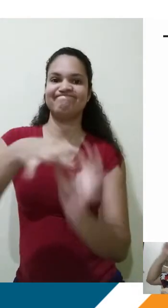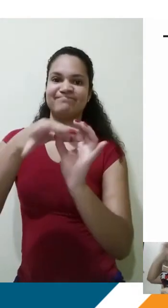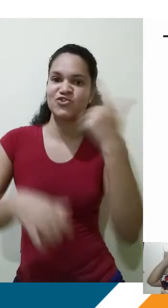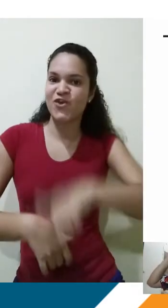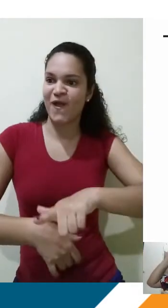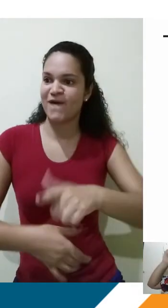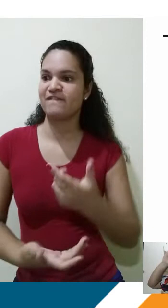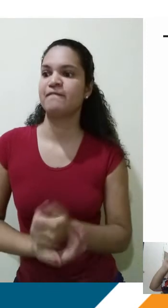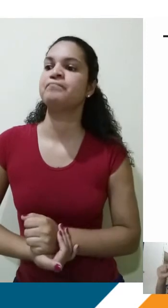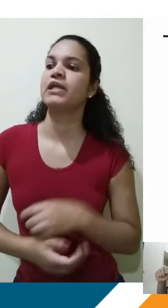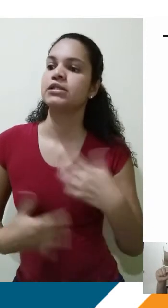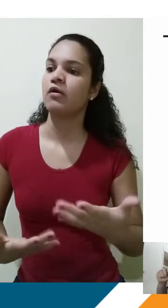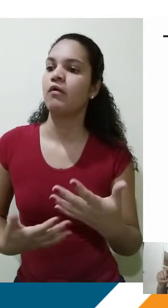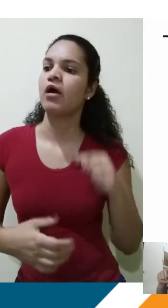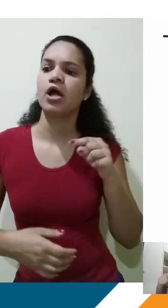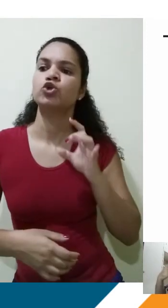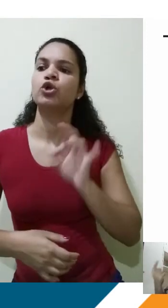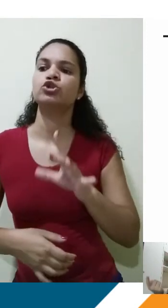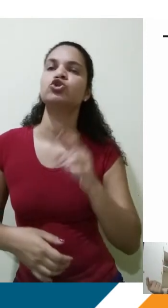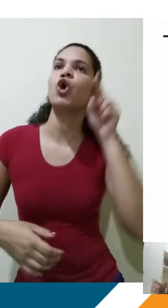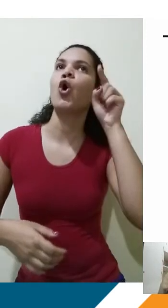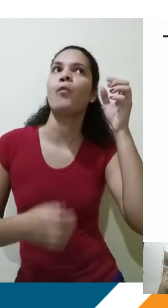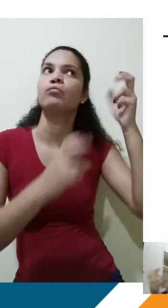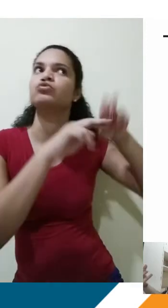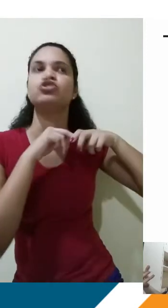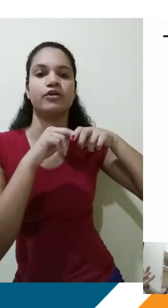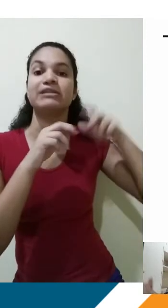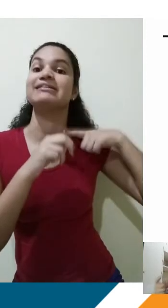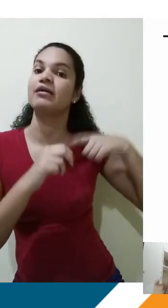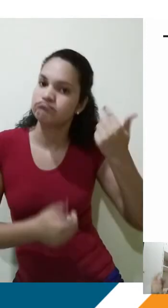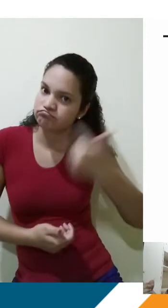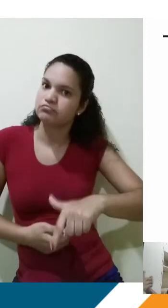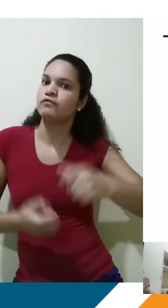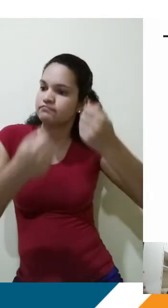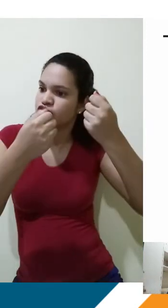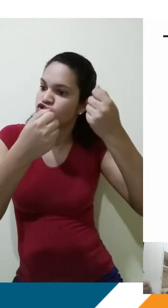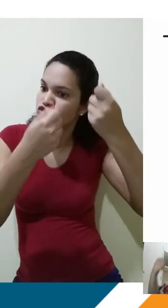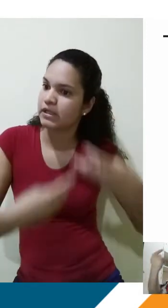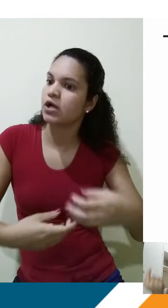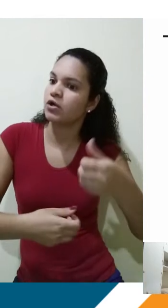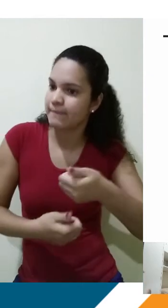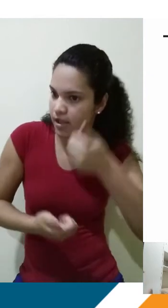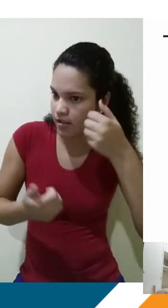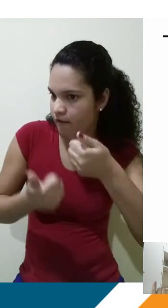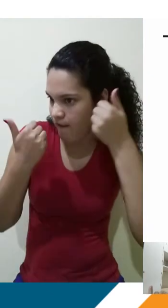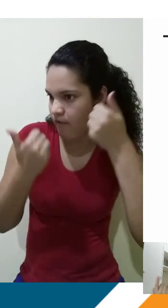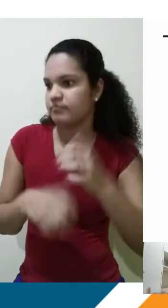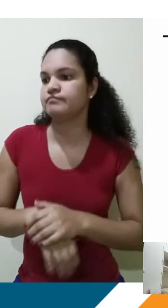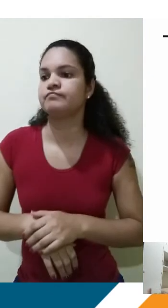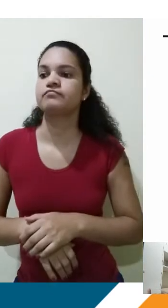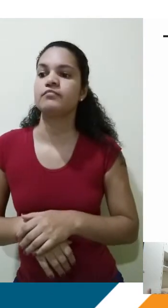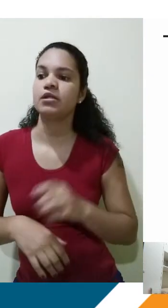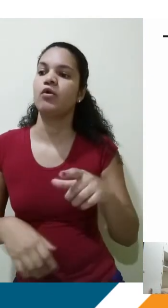pobres. Essa situação que eu falei aqui não está apenas a isso. Afinal, explicando um pouco melhor, o problema alimentício do país também está ligado à